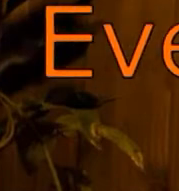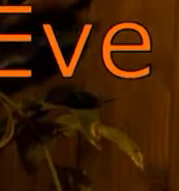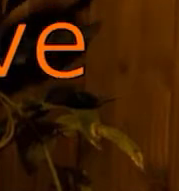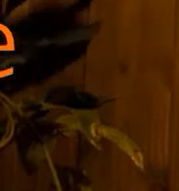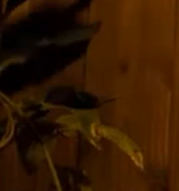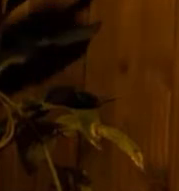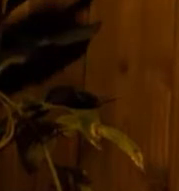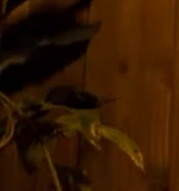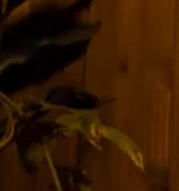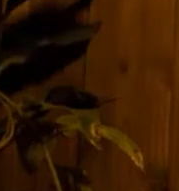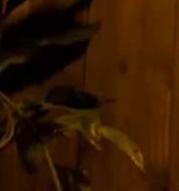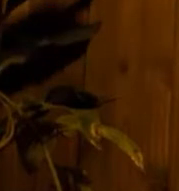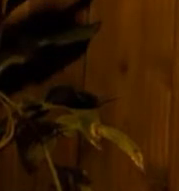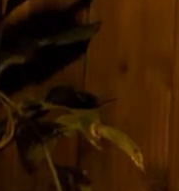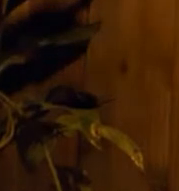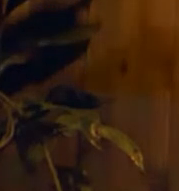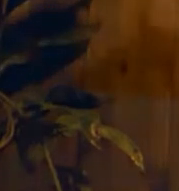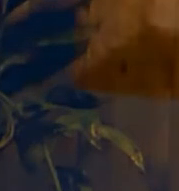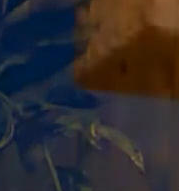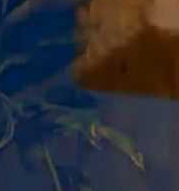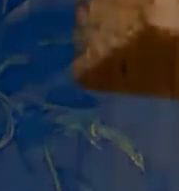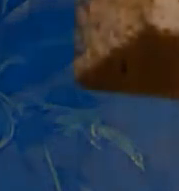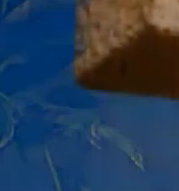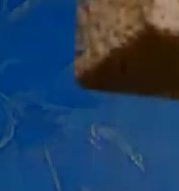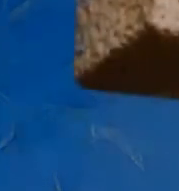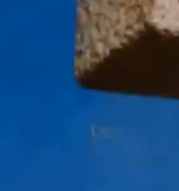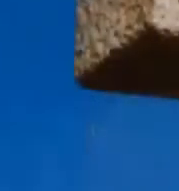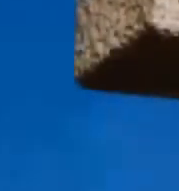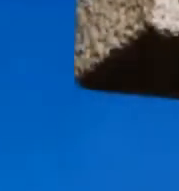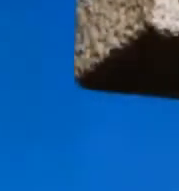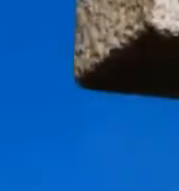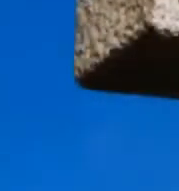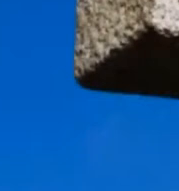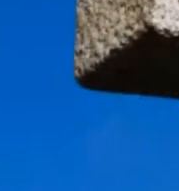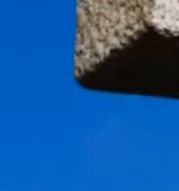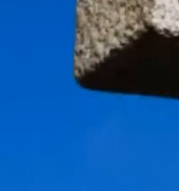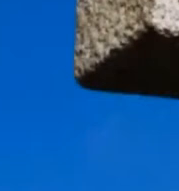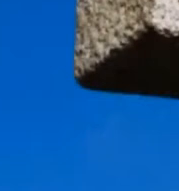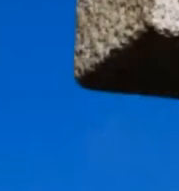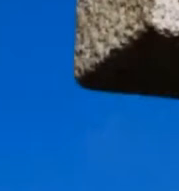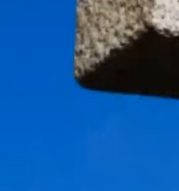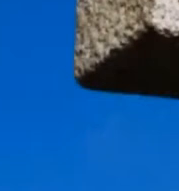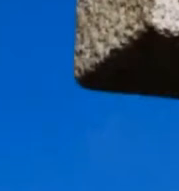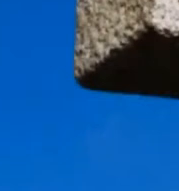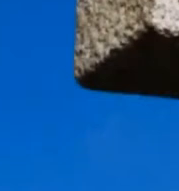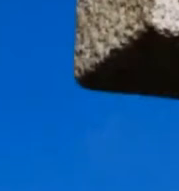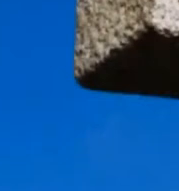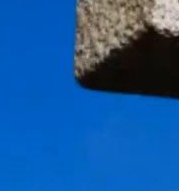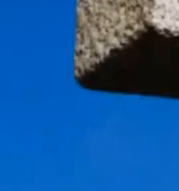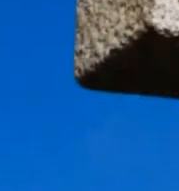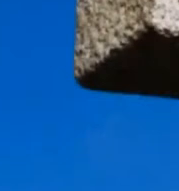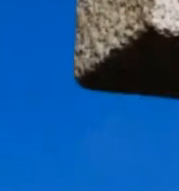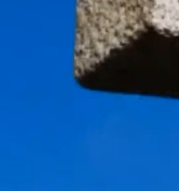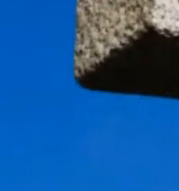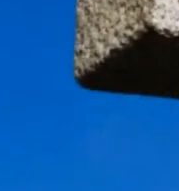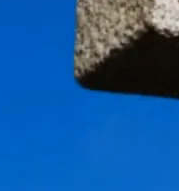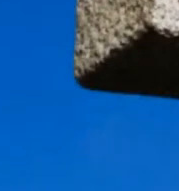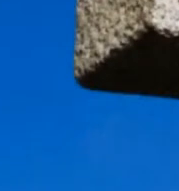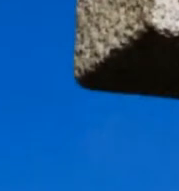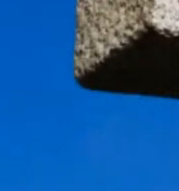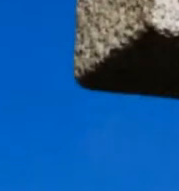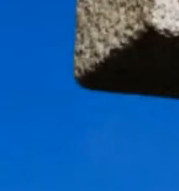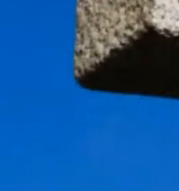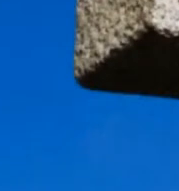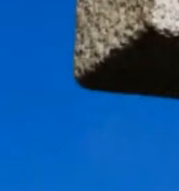como a noite que antecede o Natal, é chamada de Véspera do Natal. Uma vez que muitos países católicos ainda mantinham resquícios das